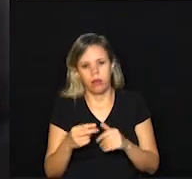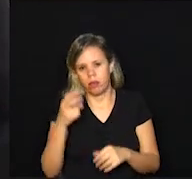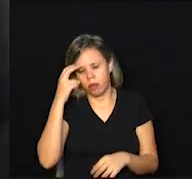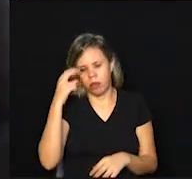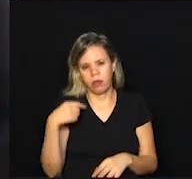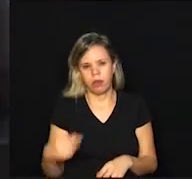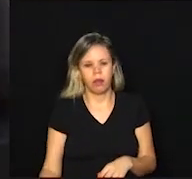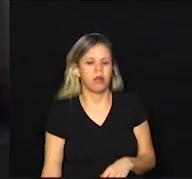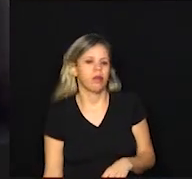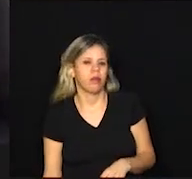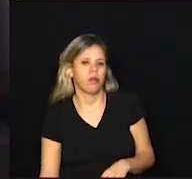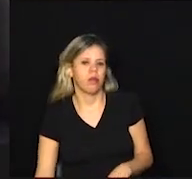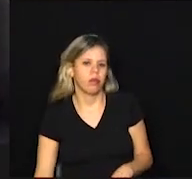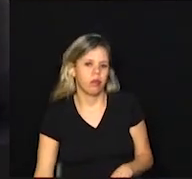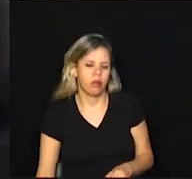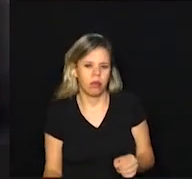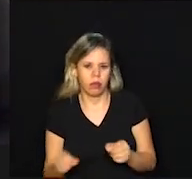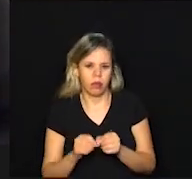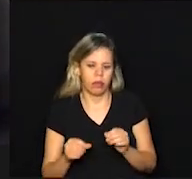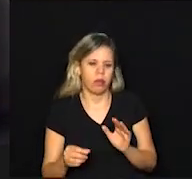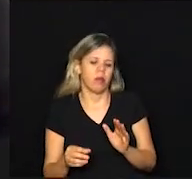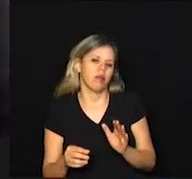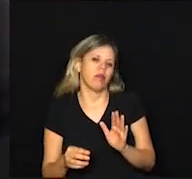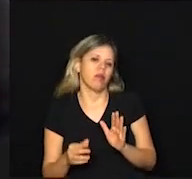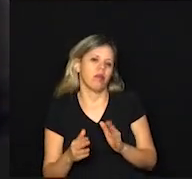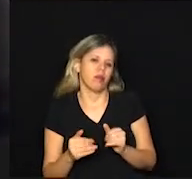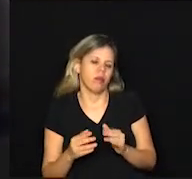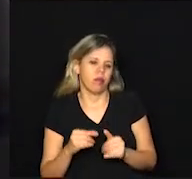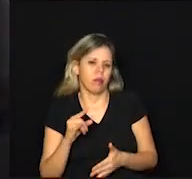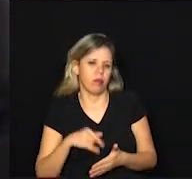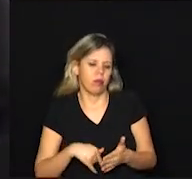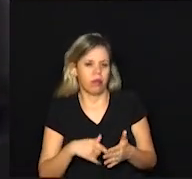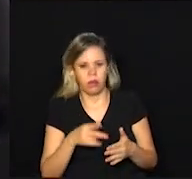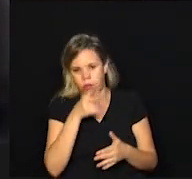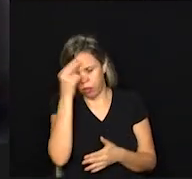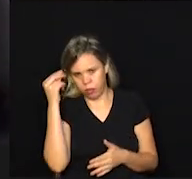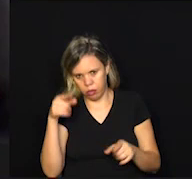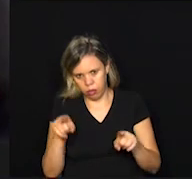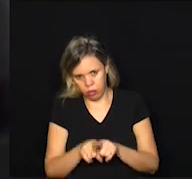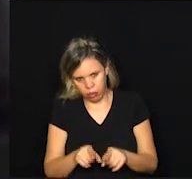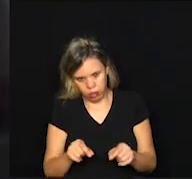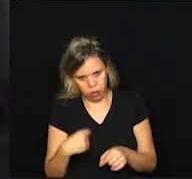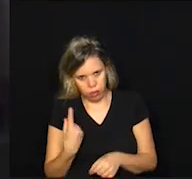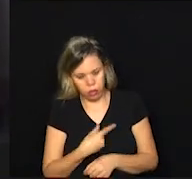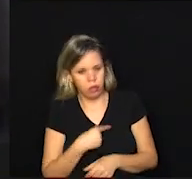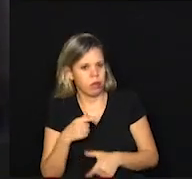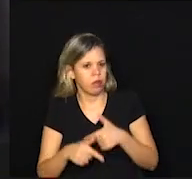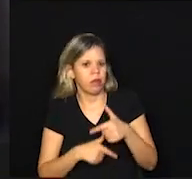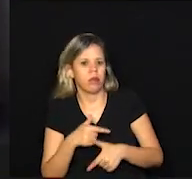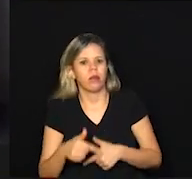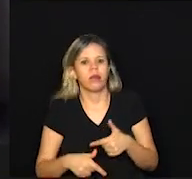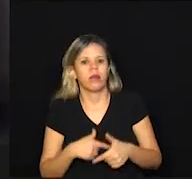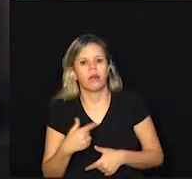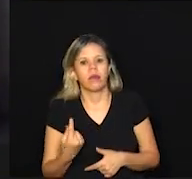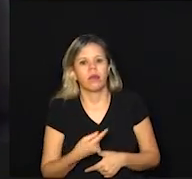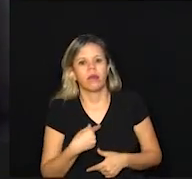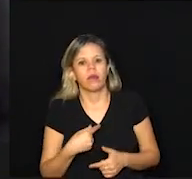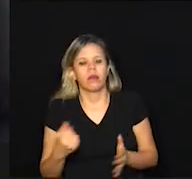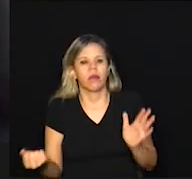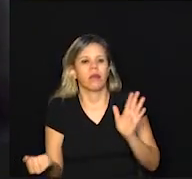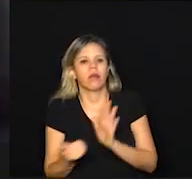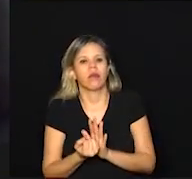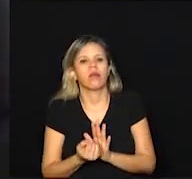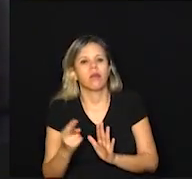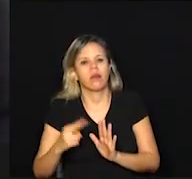de Cultura enquanto comissão fazer requerimento solicitar esses procedimentos mas também nosso mandato entre nós protocolamos